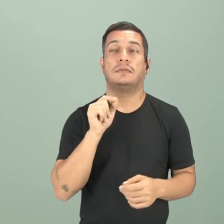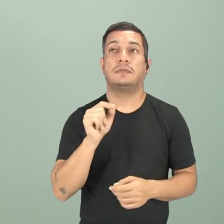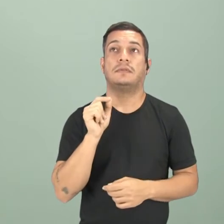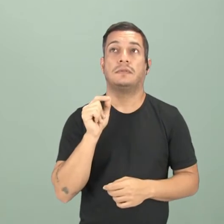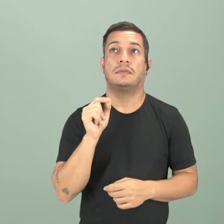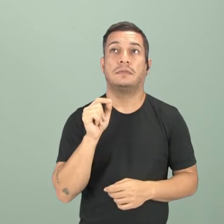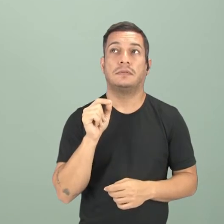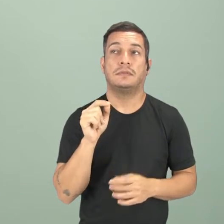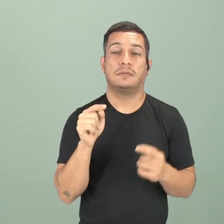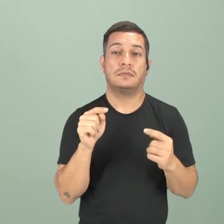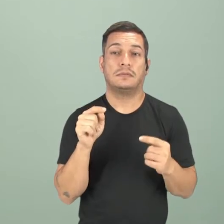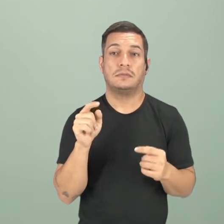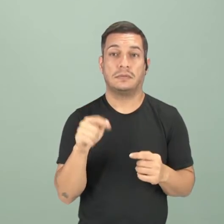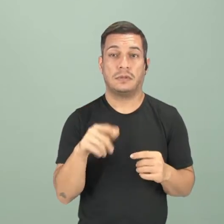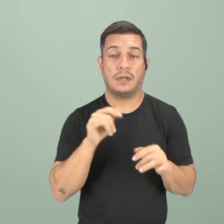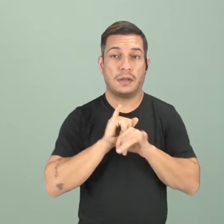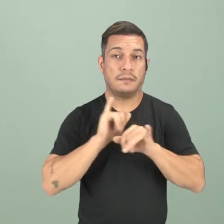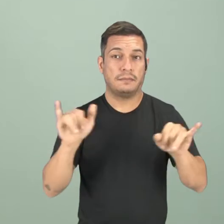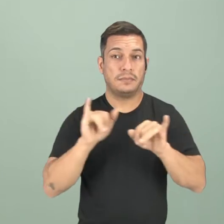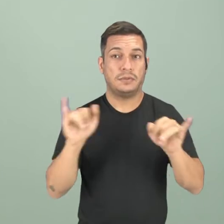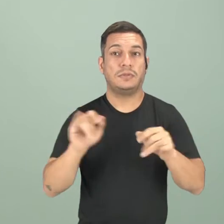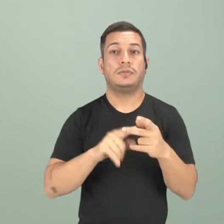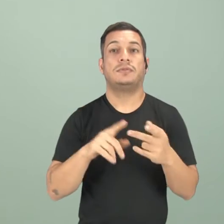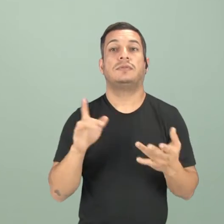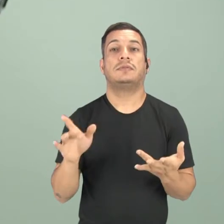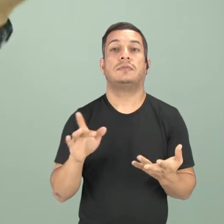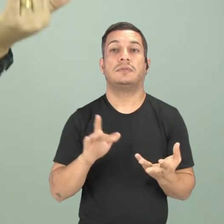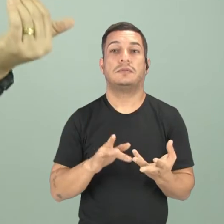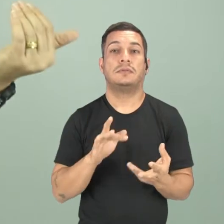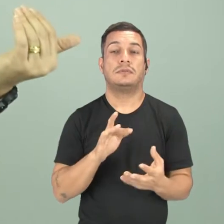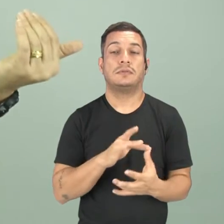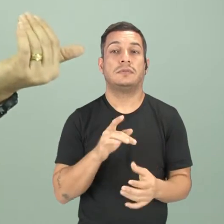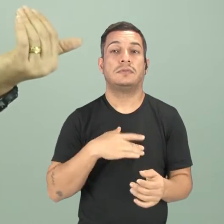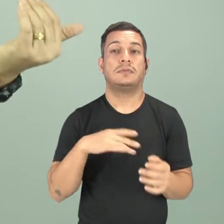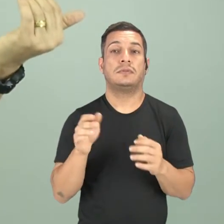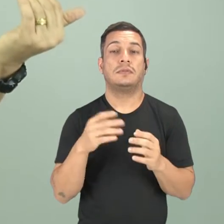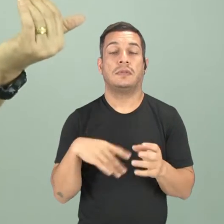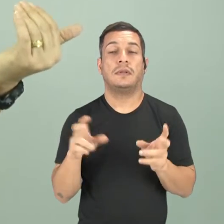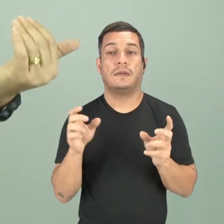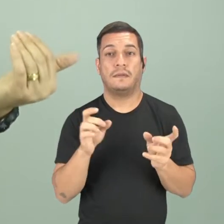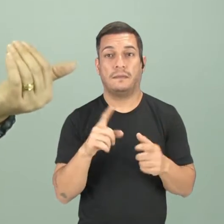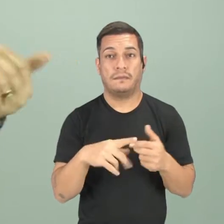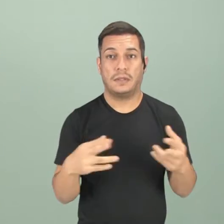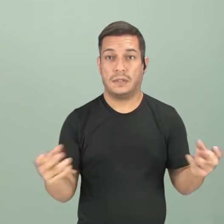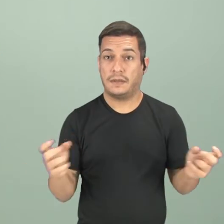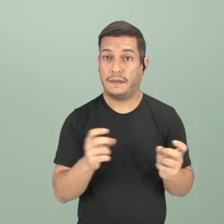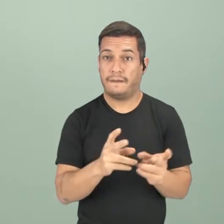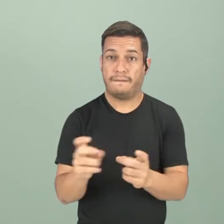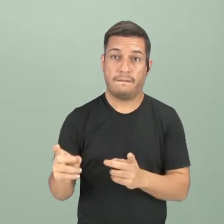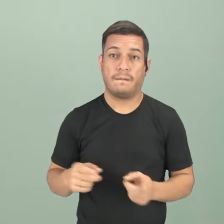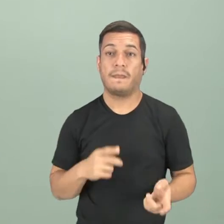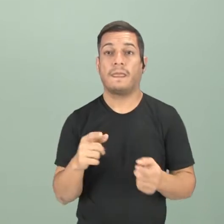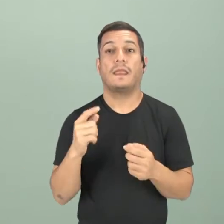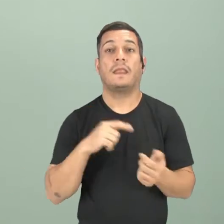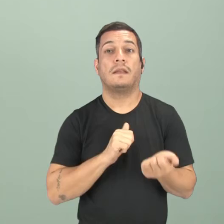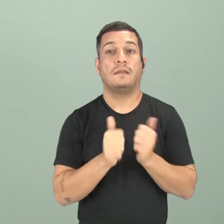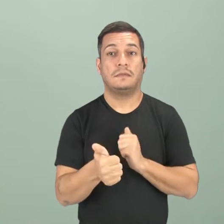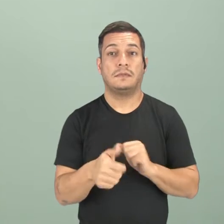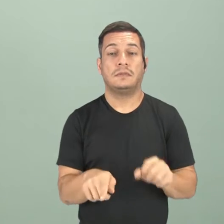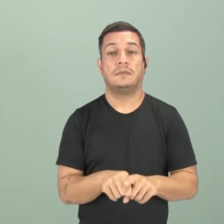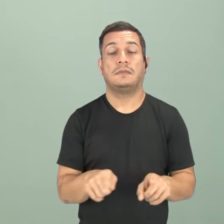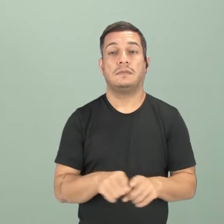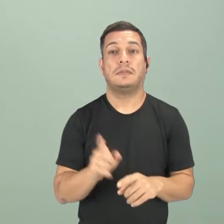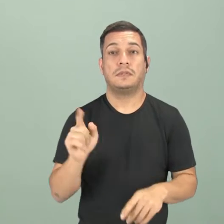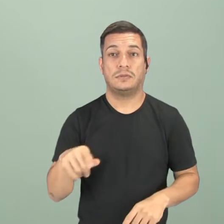na questão relacionada à mídia, na questão dos produtos que são vendidos relacionados à lógica do esporte, bem como ele